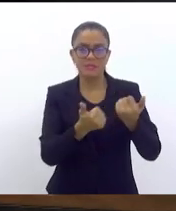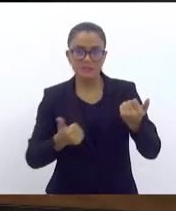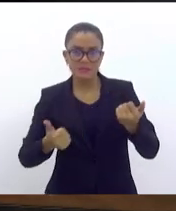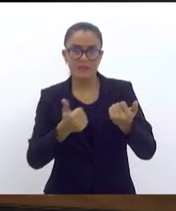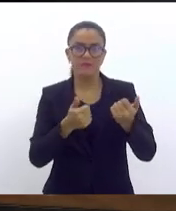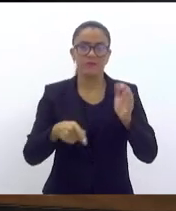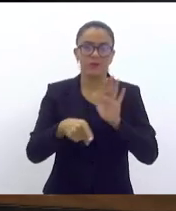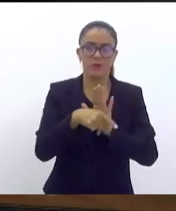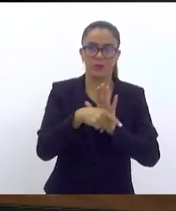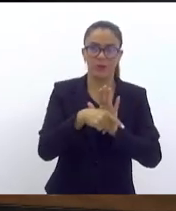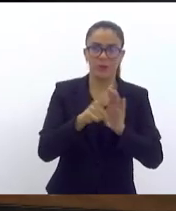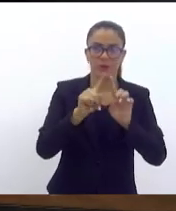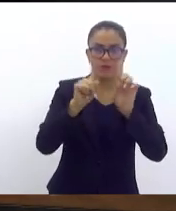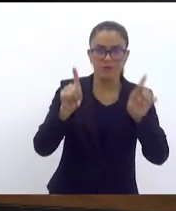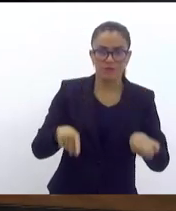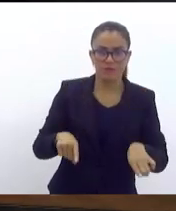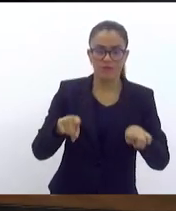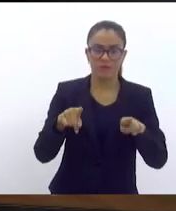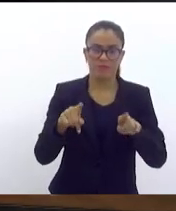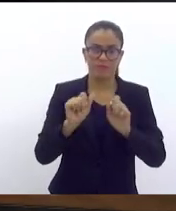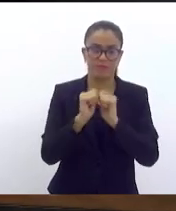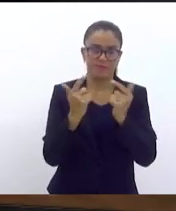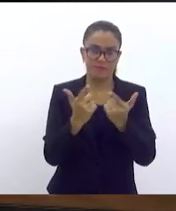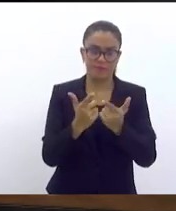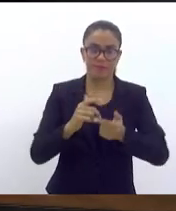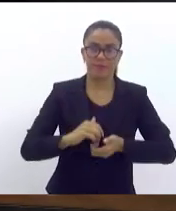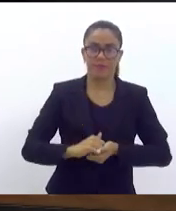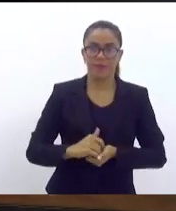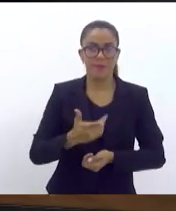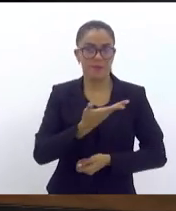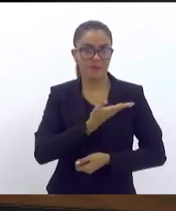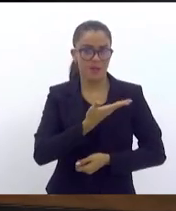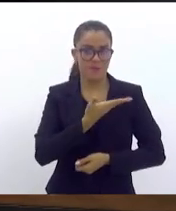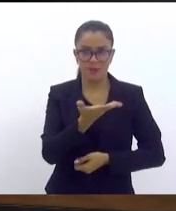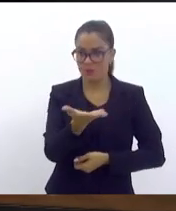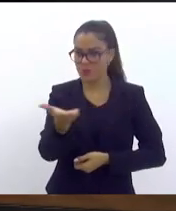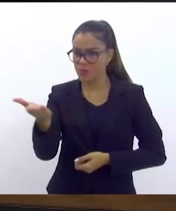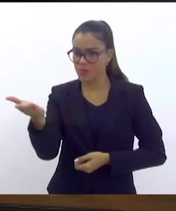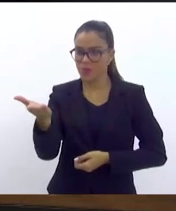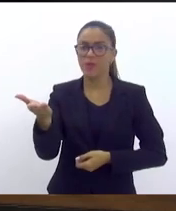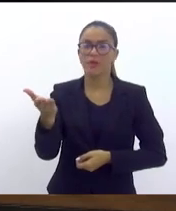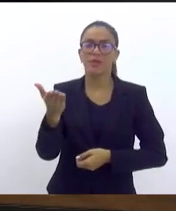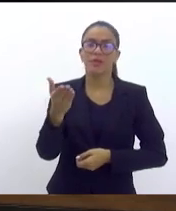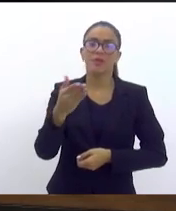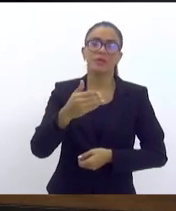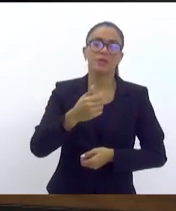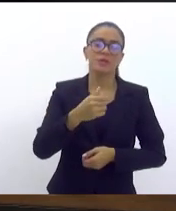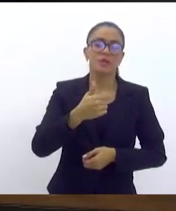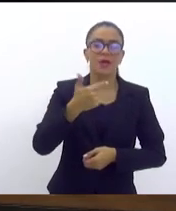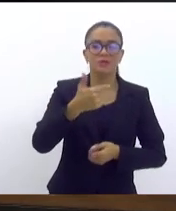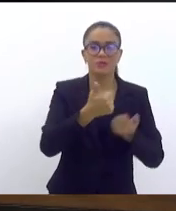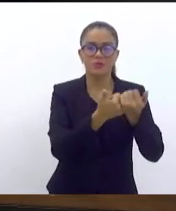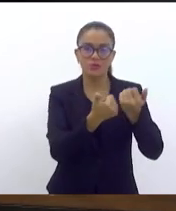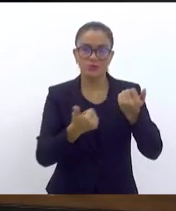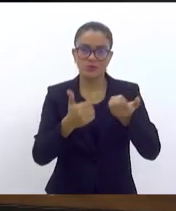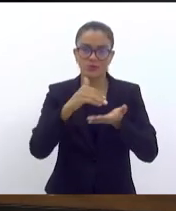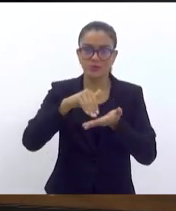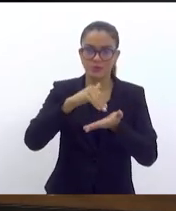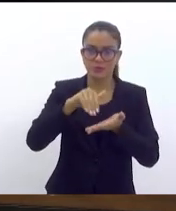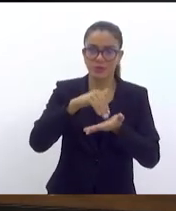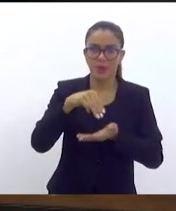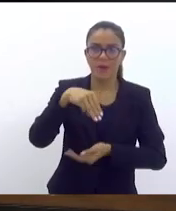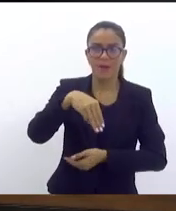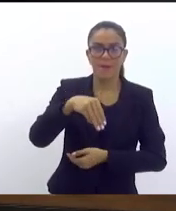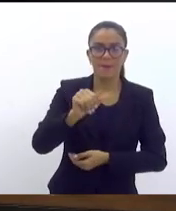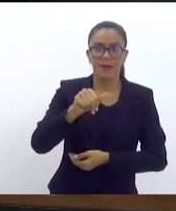da casa e especialmente os meus amigos aqui da da subsecretaria de cuidados especiais uma na série Cidinho